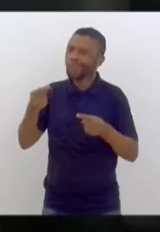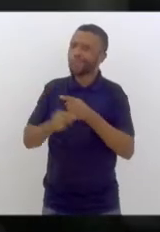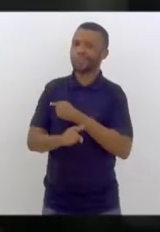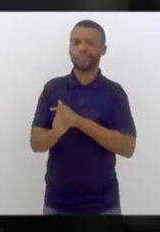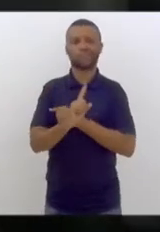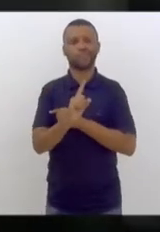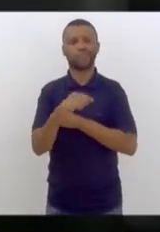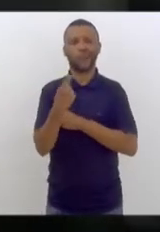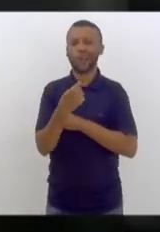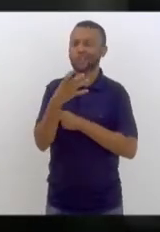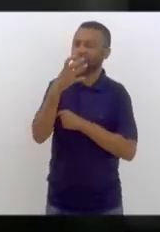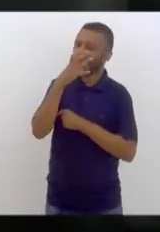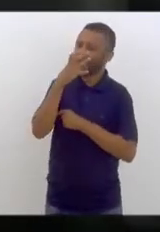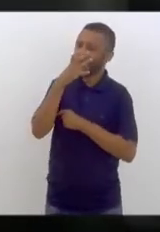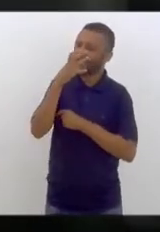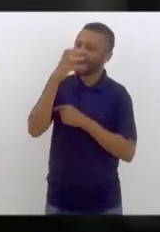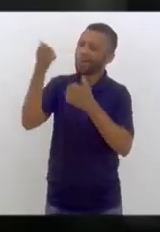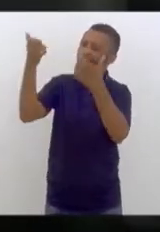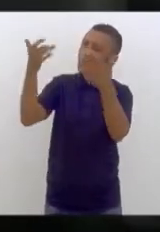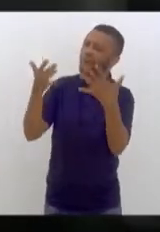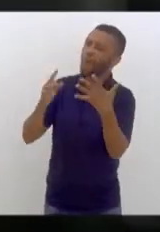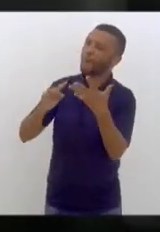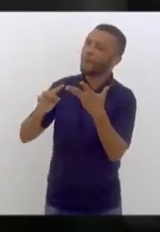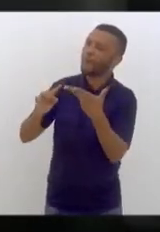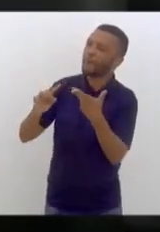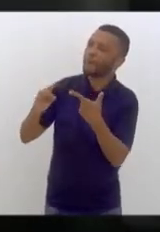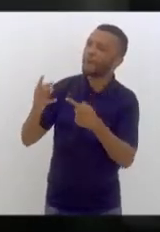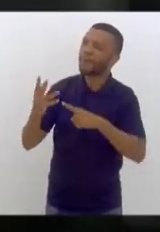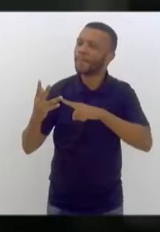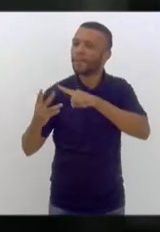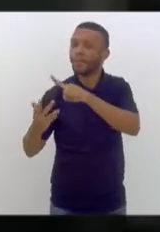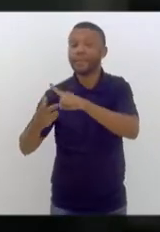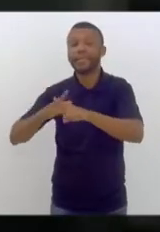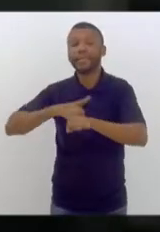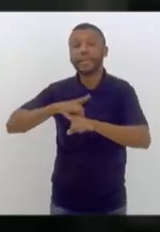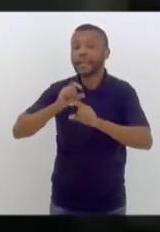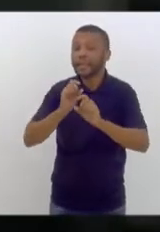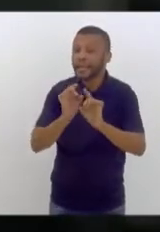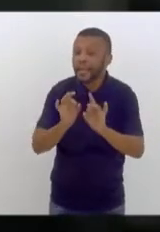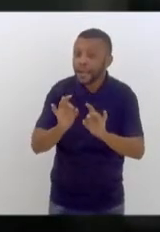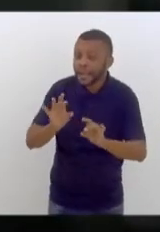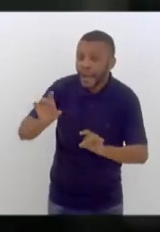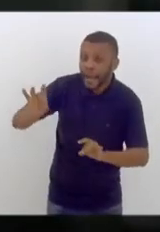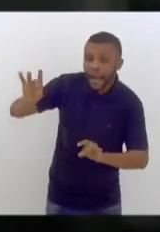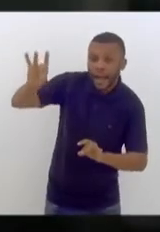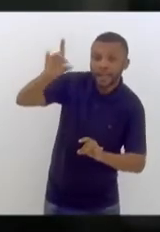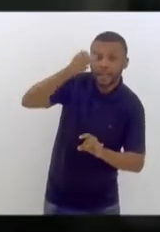não ouvirmos as peculiaridades que existem em cada um dos municípios. Então,